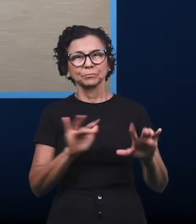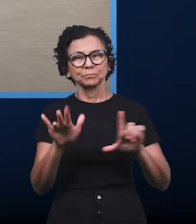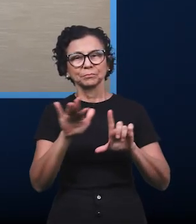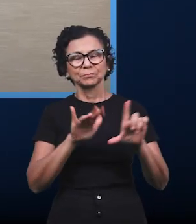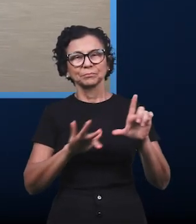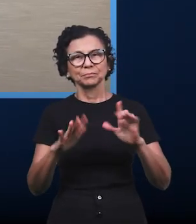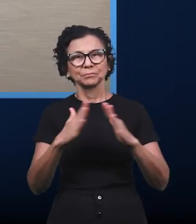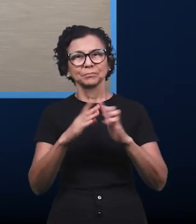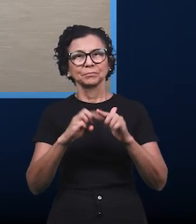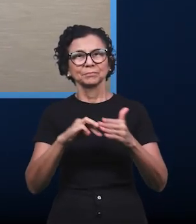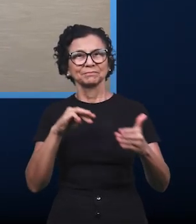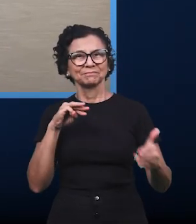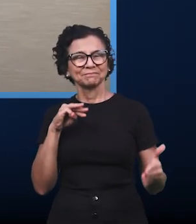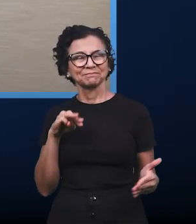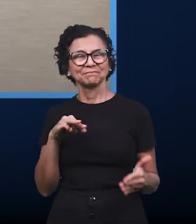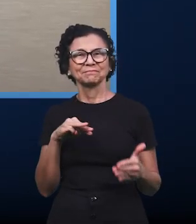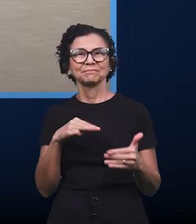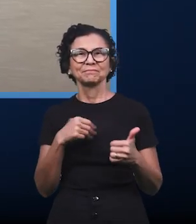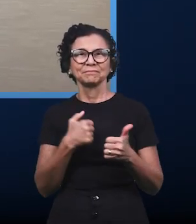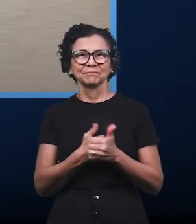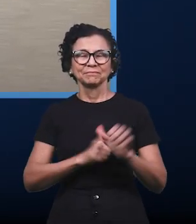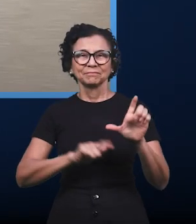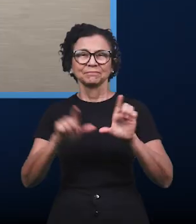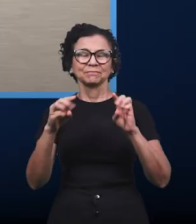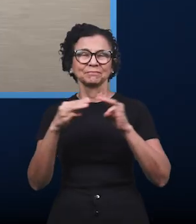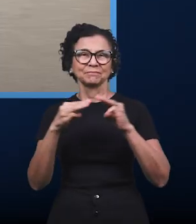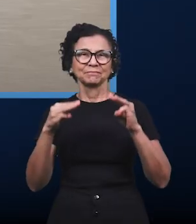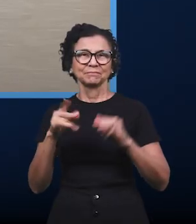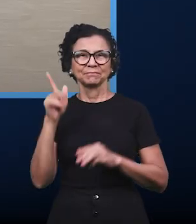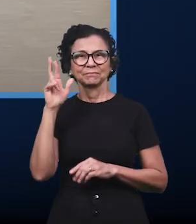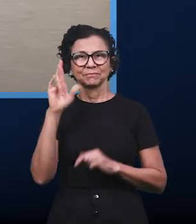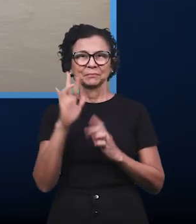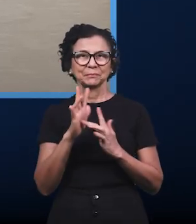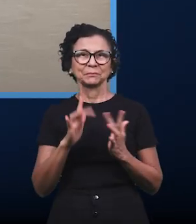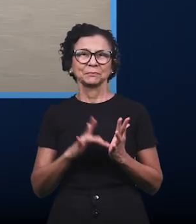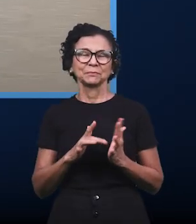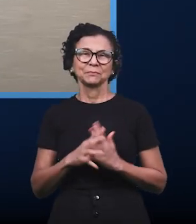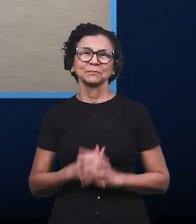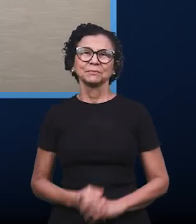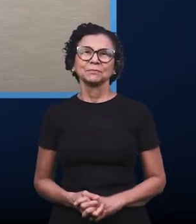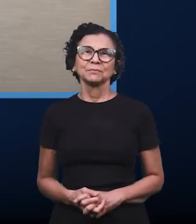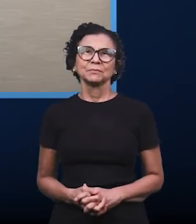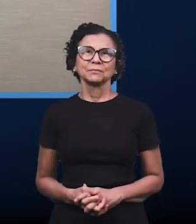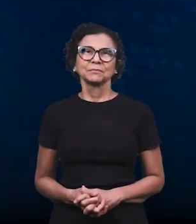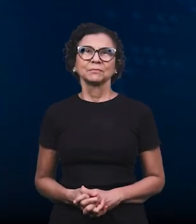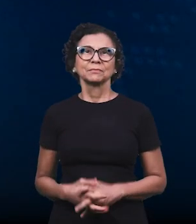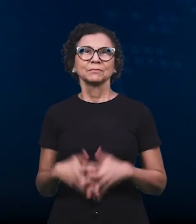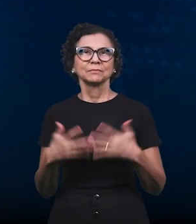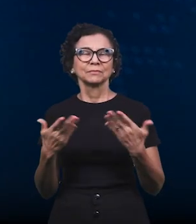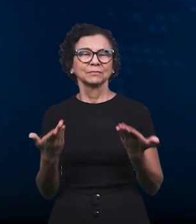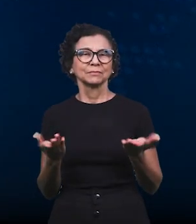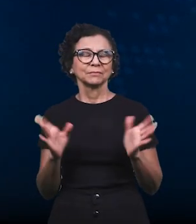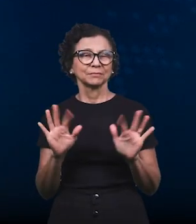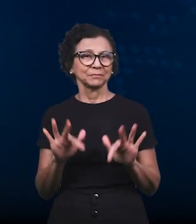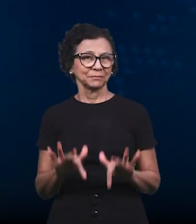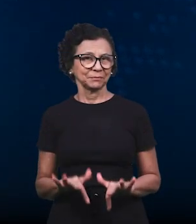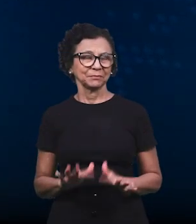Igreja do Maranata, todos que estão nos acompanhando pela TV Manaim, com a paz do Senhor Jesus. E